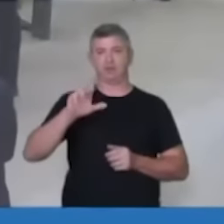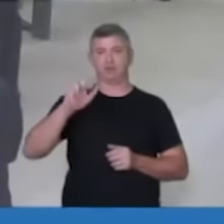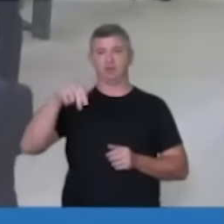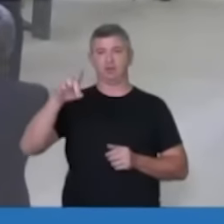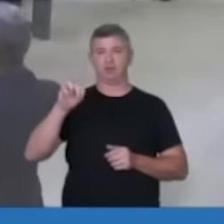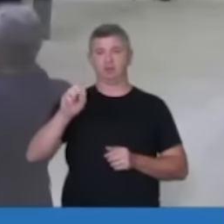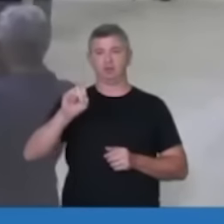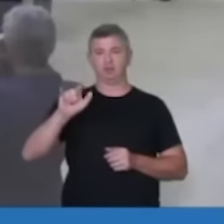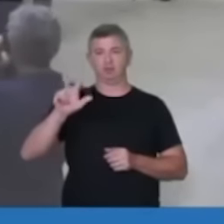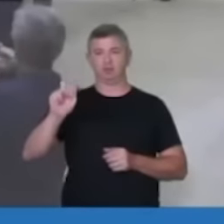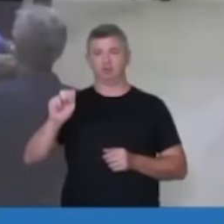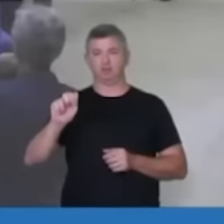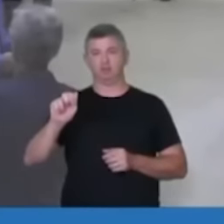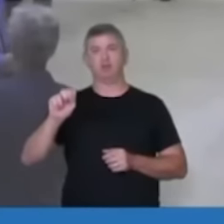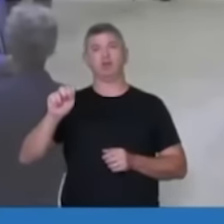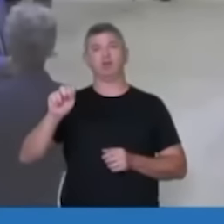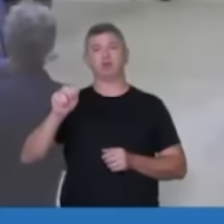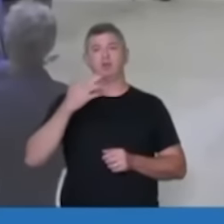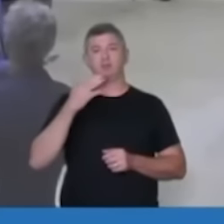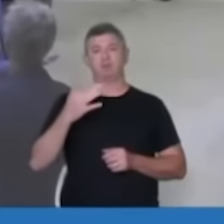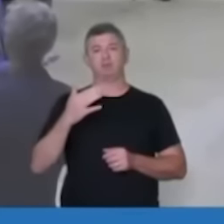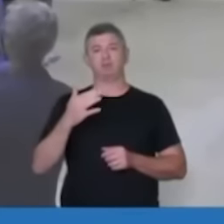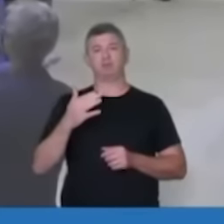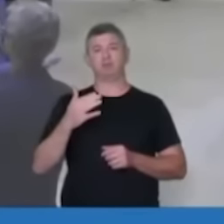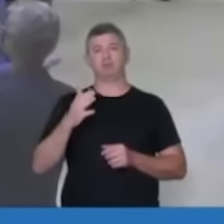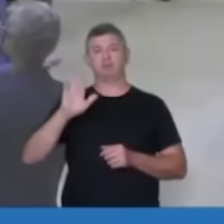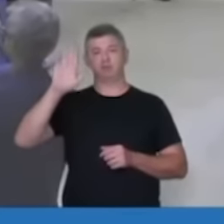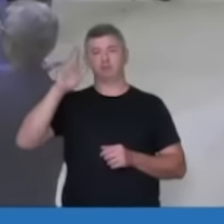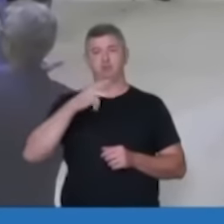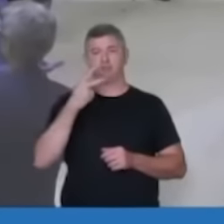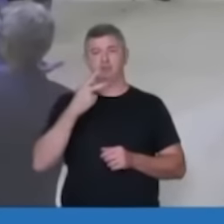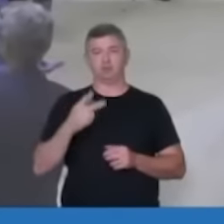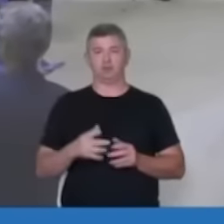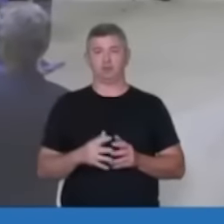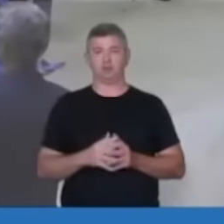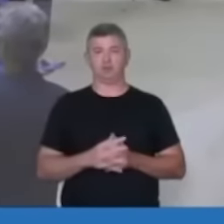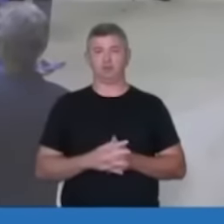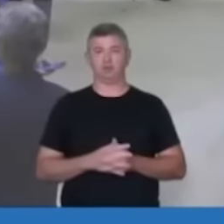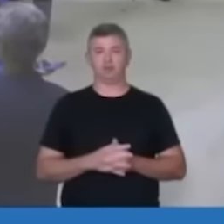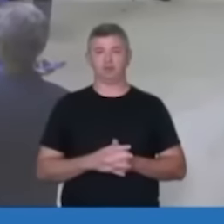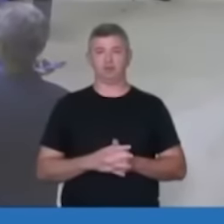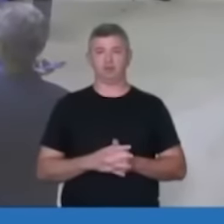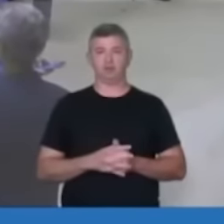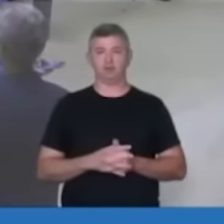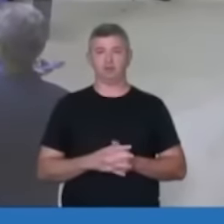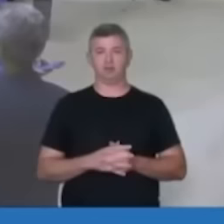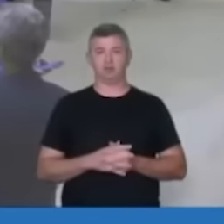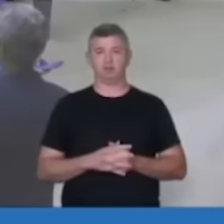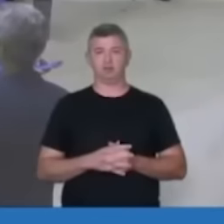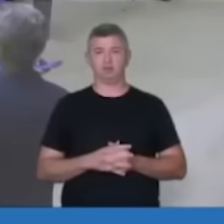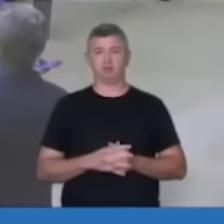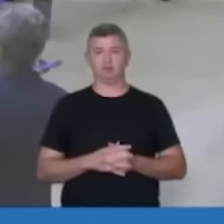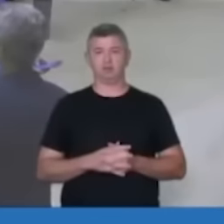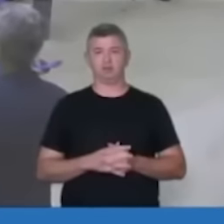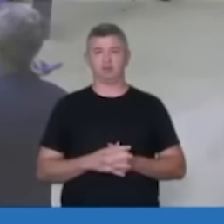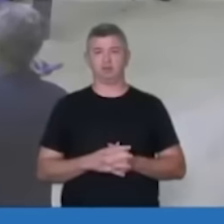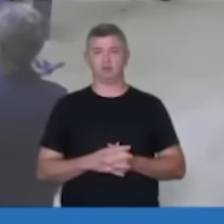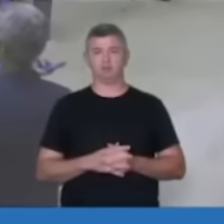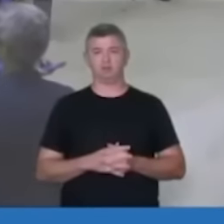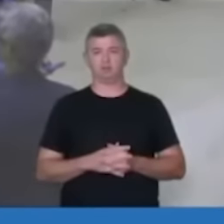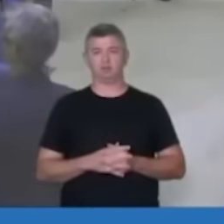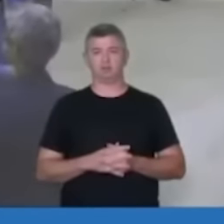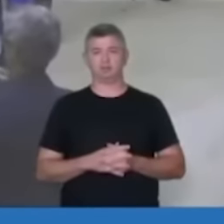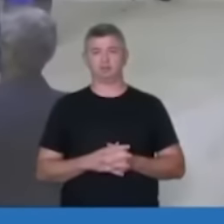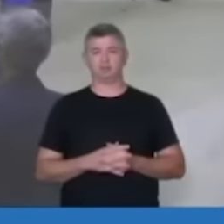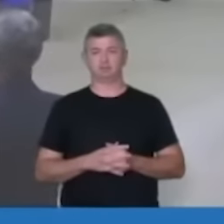de ordem Mari respeitem senhores deputados Presidente questão de ordem senhor Deputado questão de